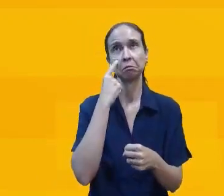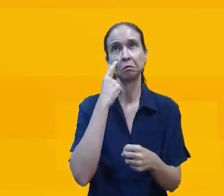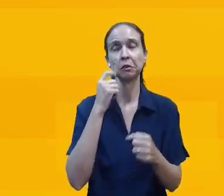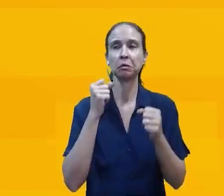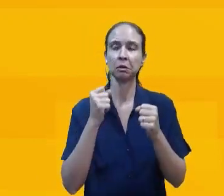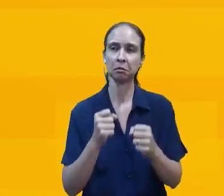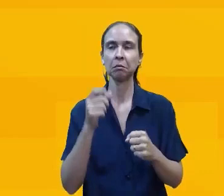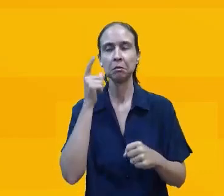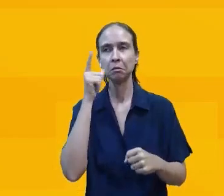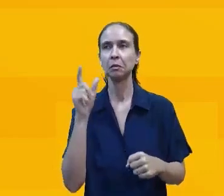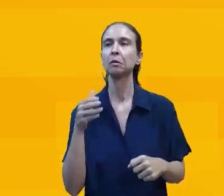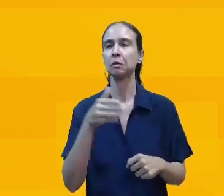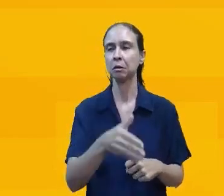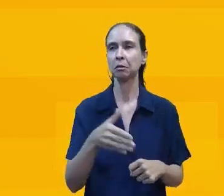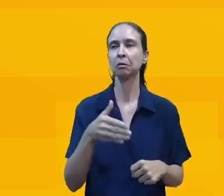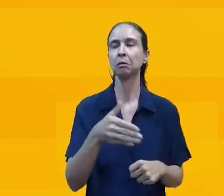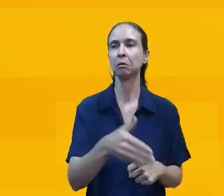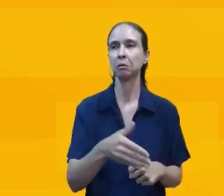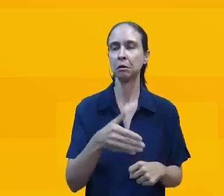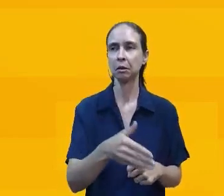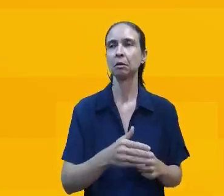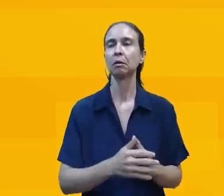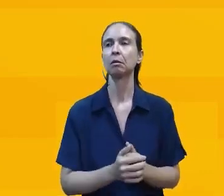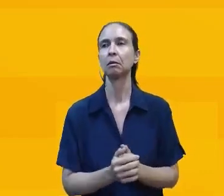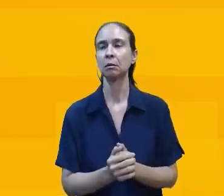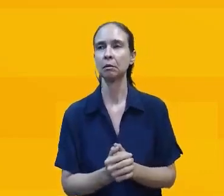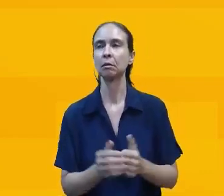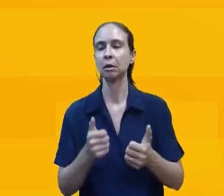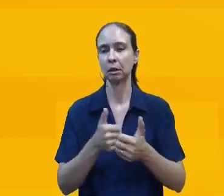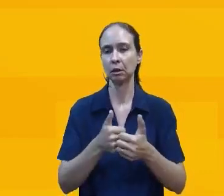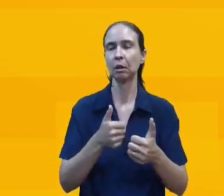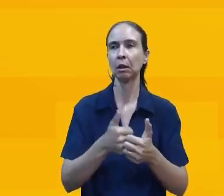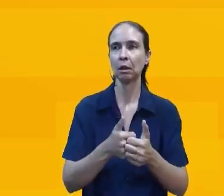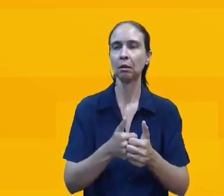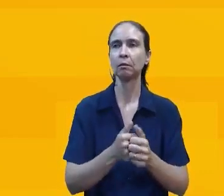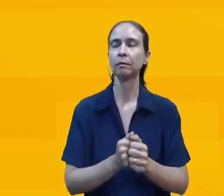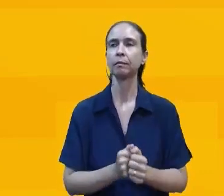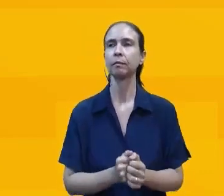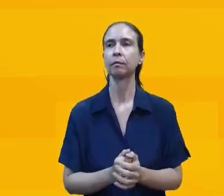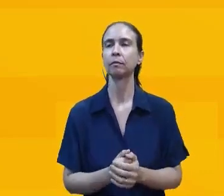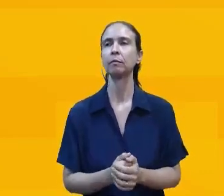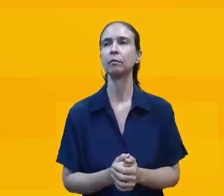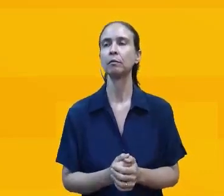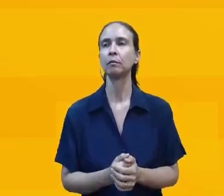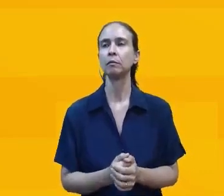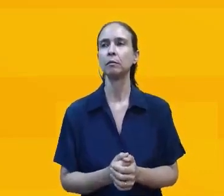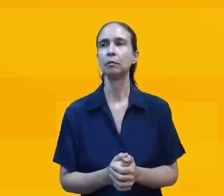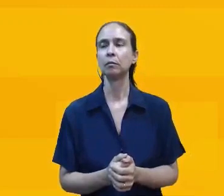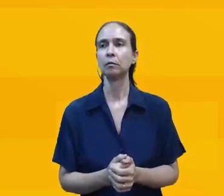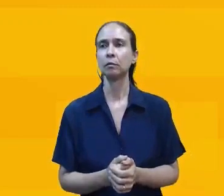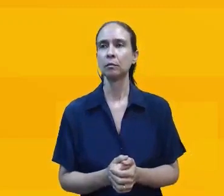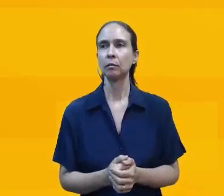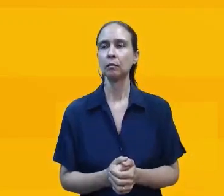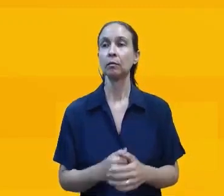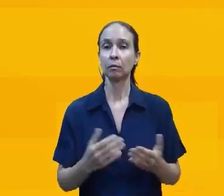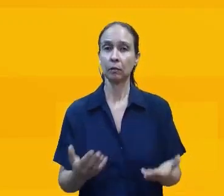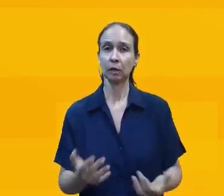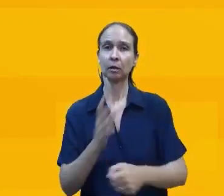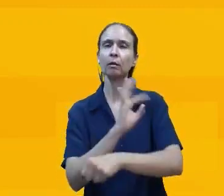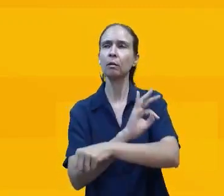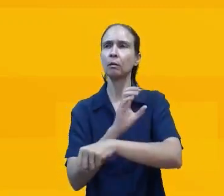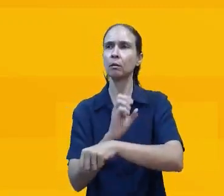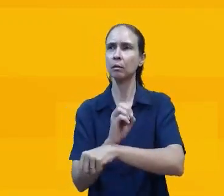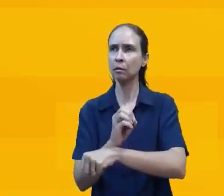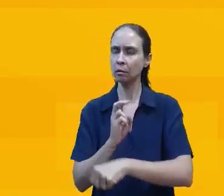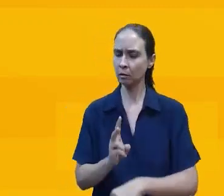chegada aí e participar, conversar mais próximo dos produtores. Então, assim, que o Tocantins vai